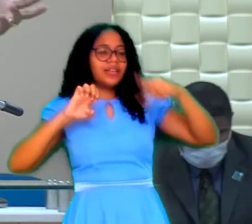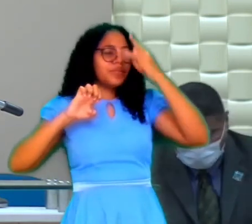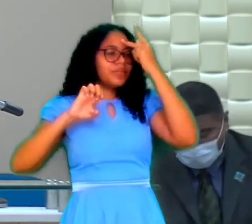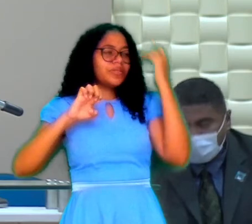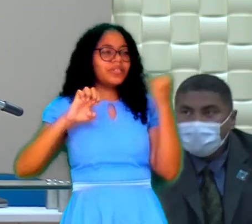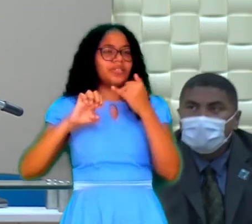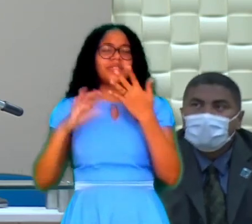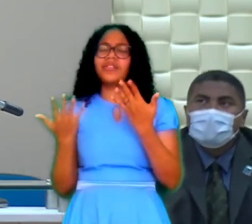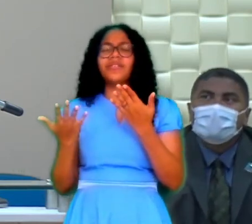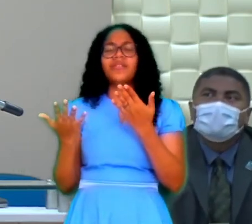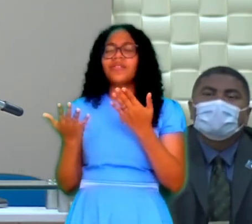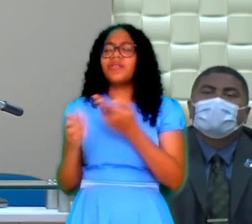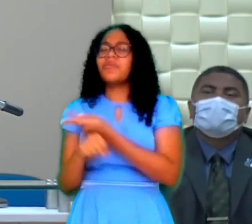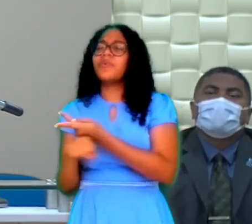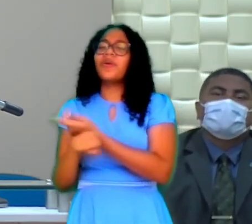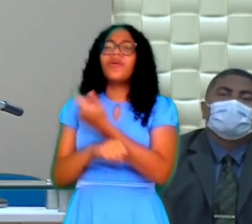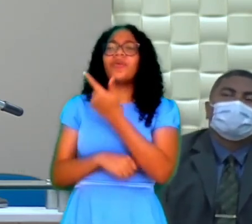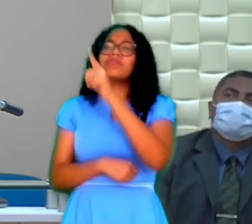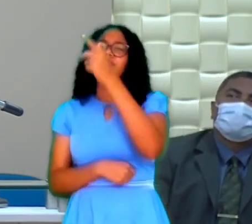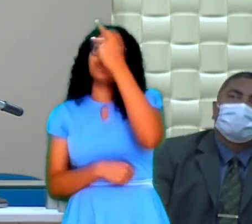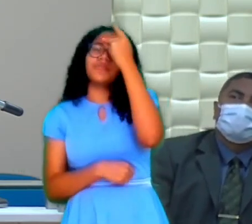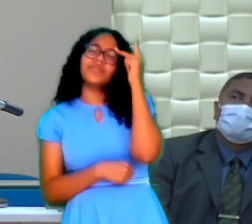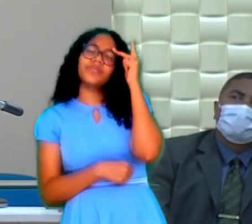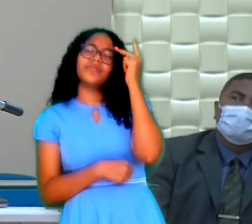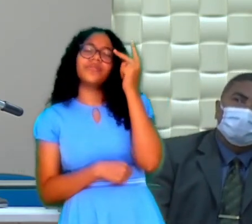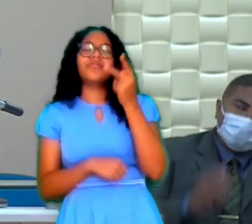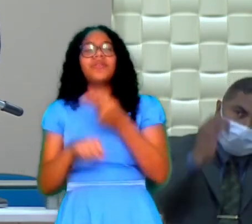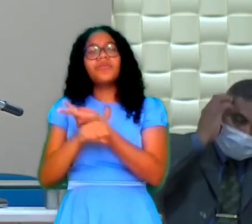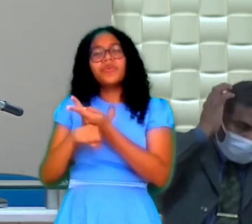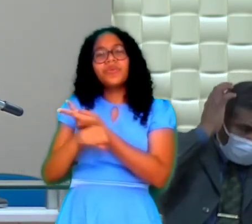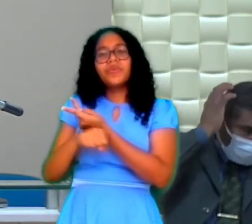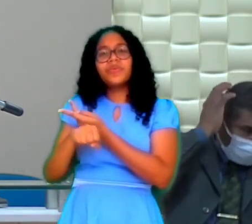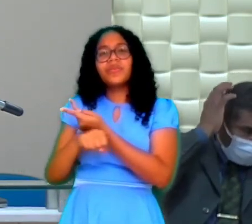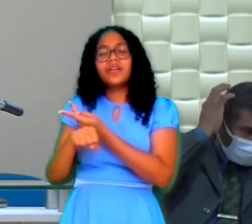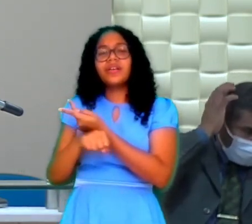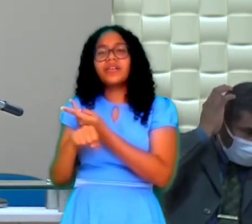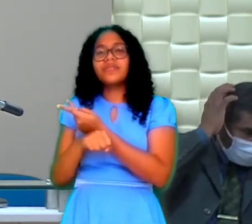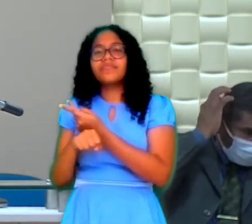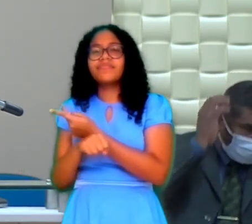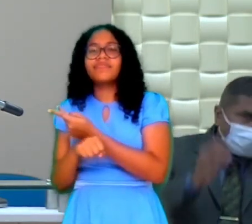E ele pede ao Senhor que tenha dele misericórdia.